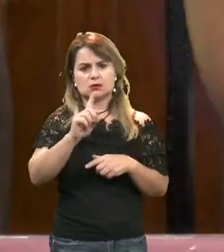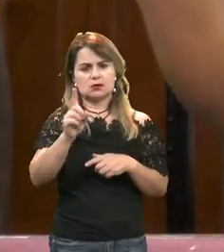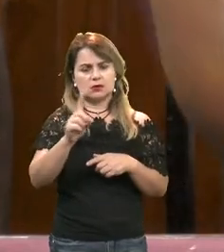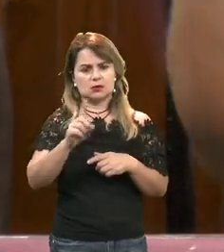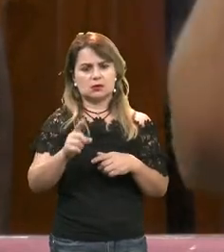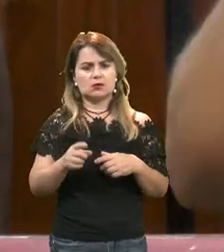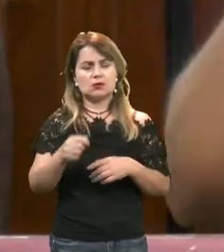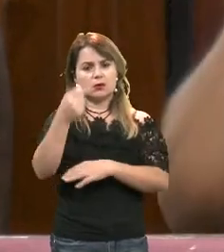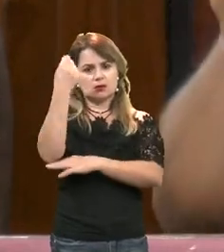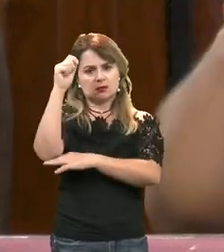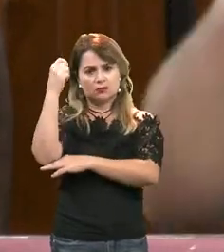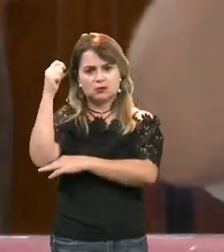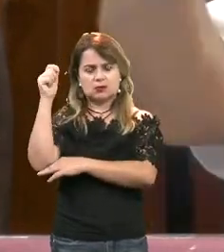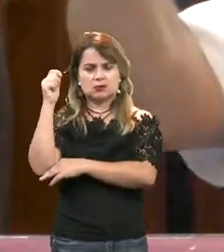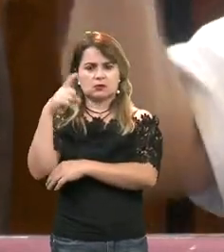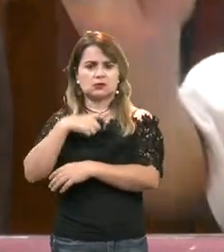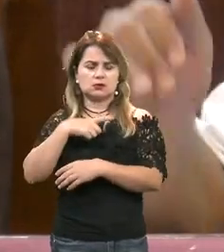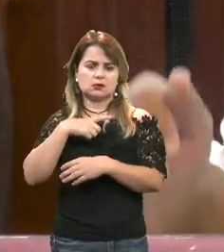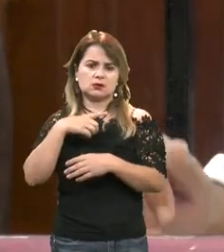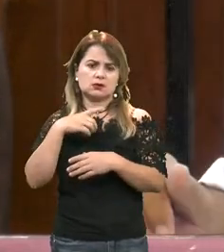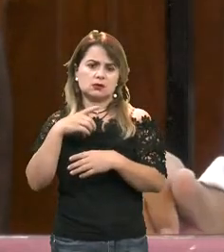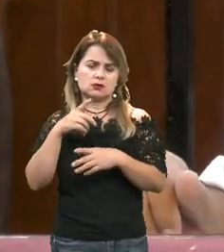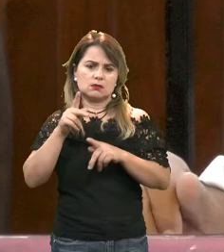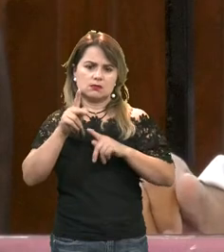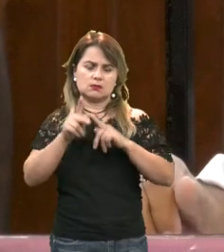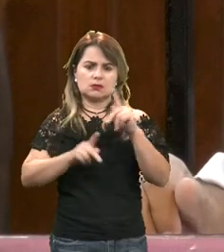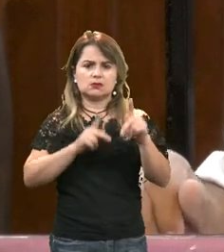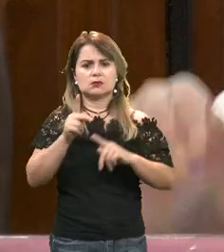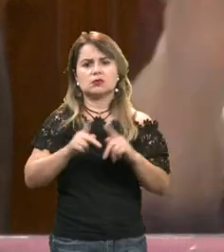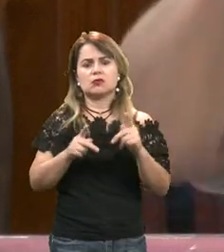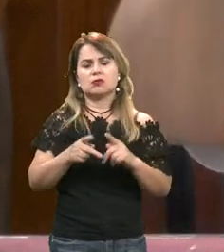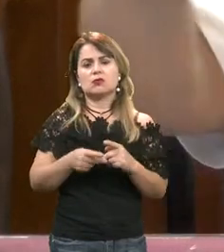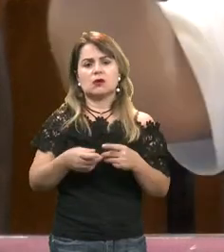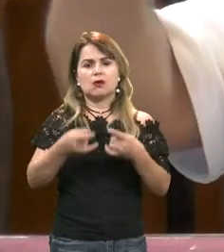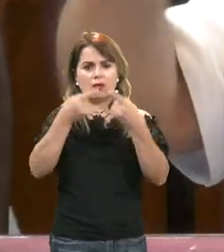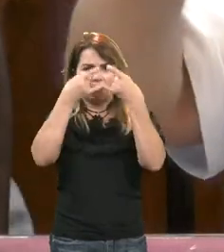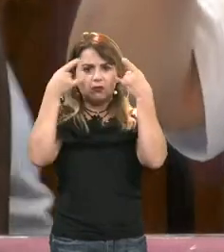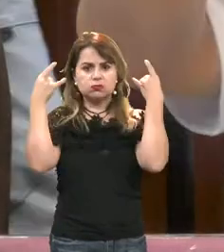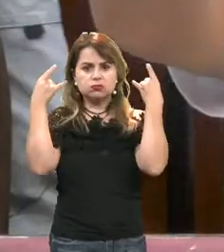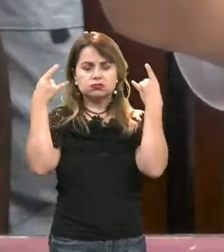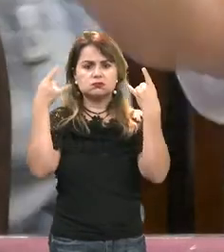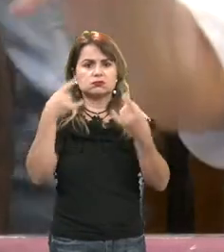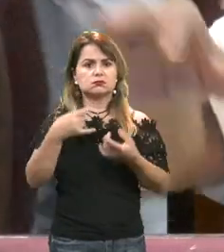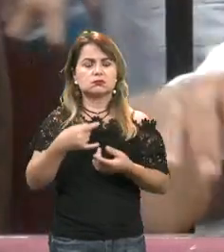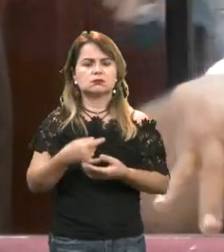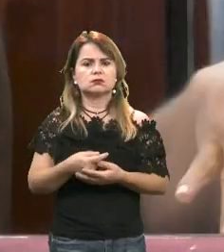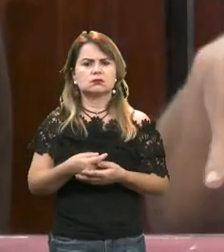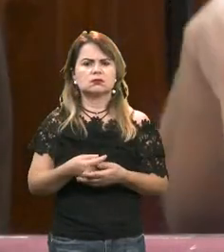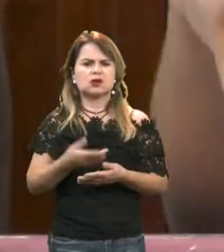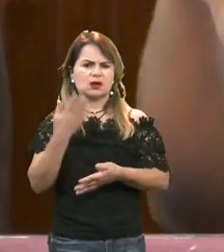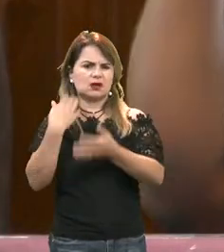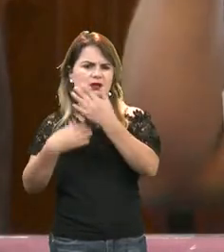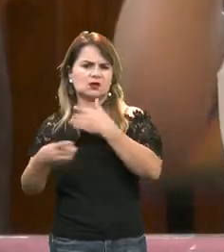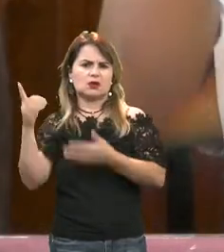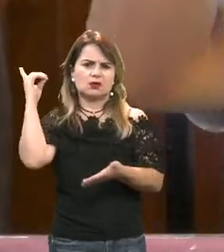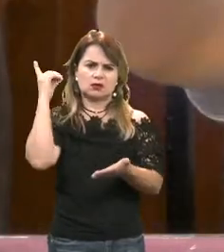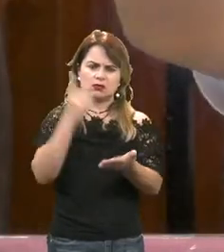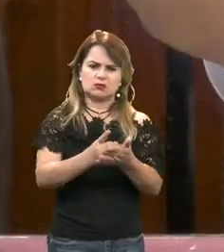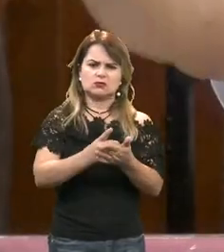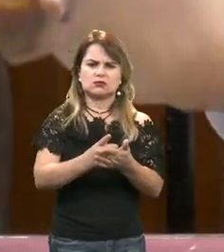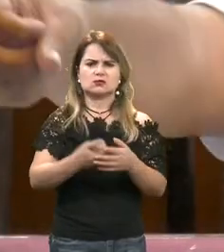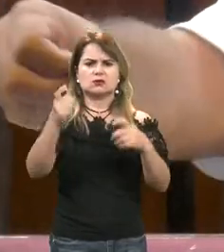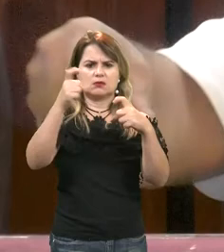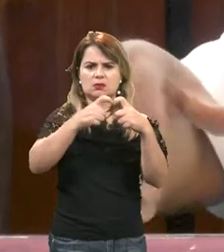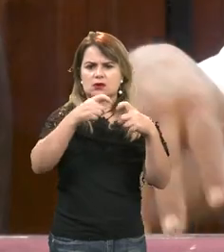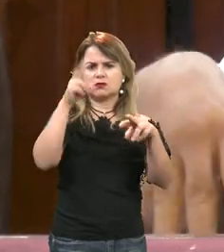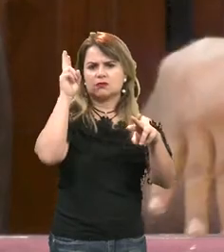de interesses laboratoriais, que acabou. Teve denúncia, foi preso o médico, foi